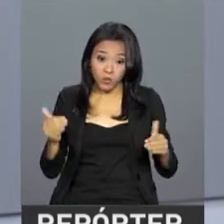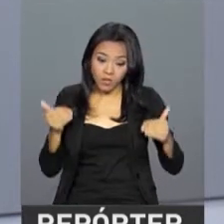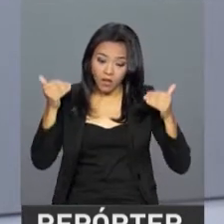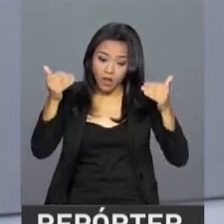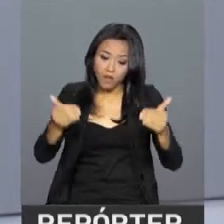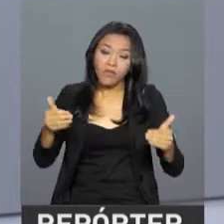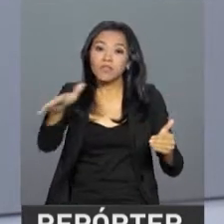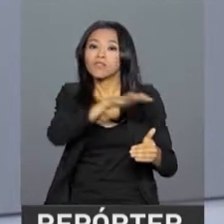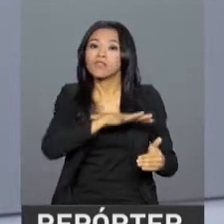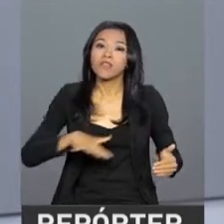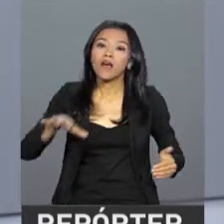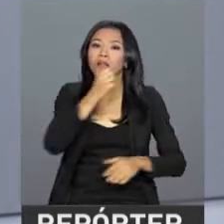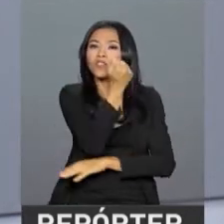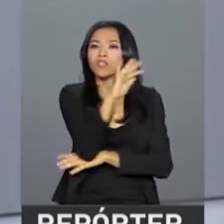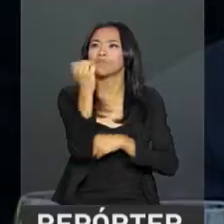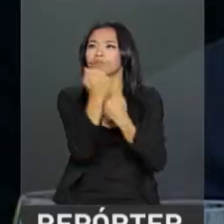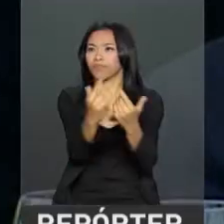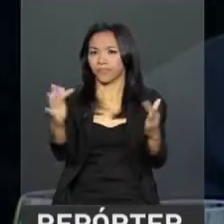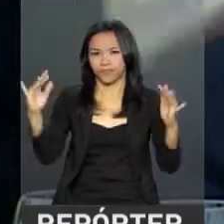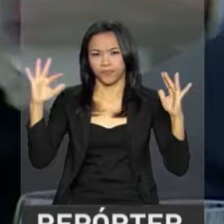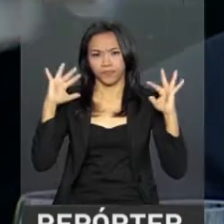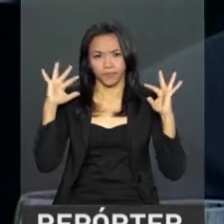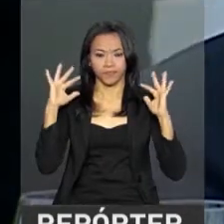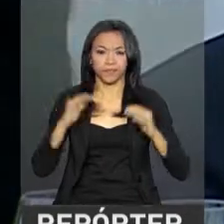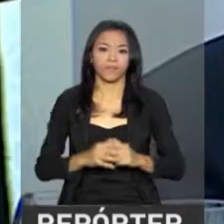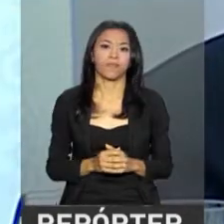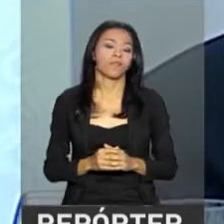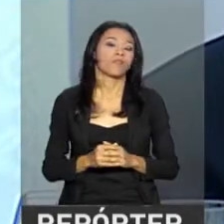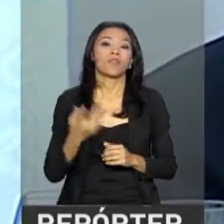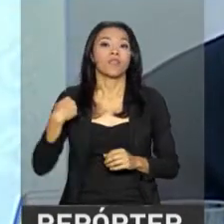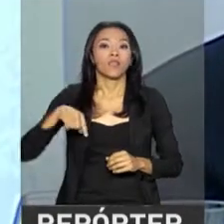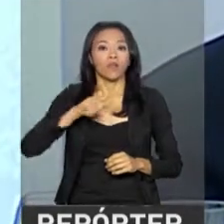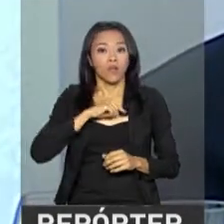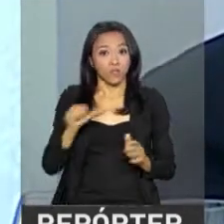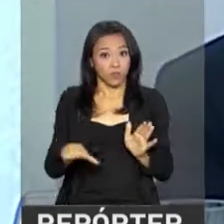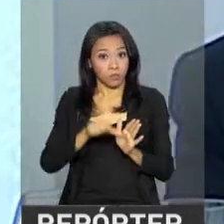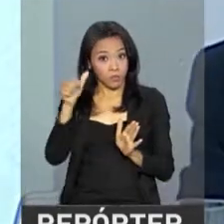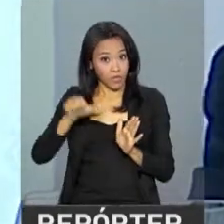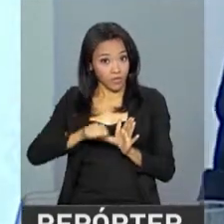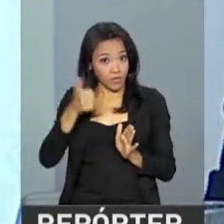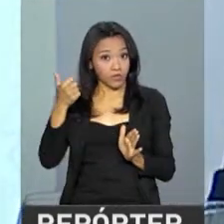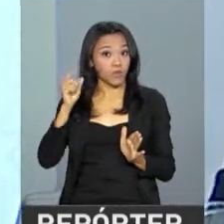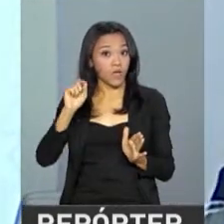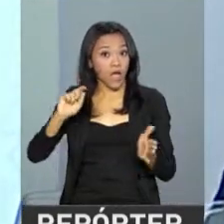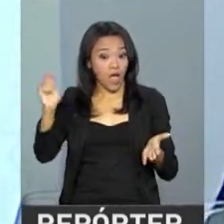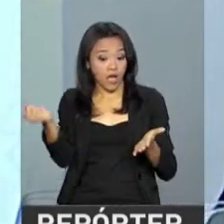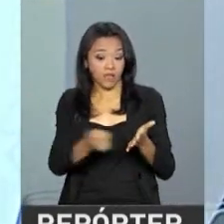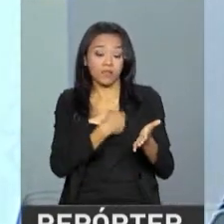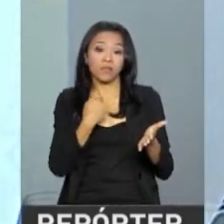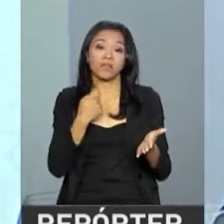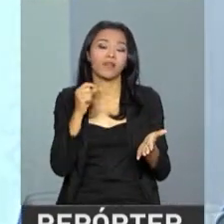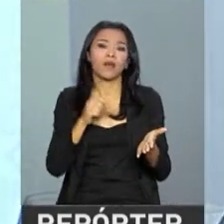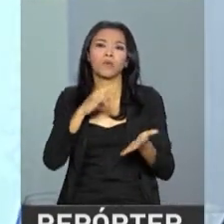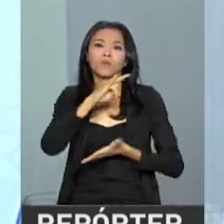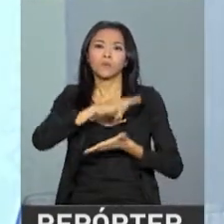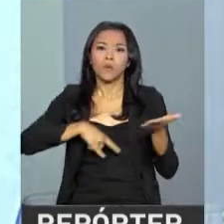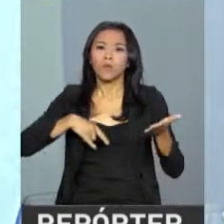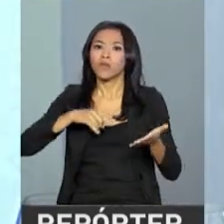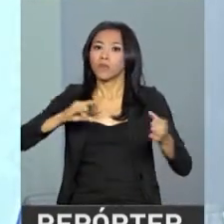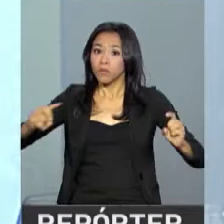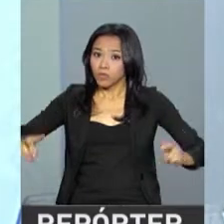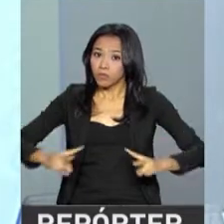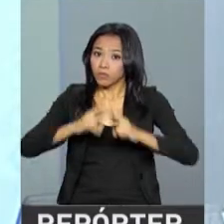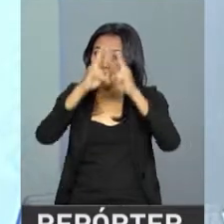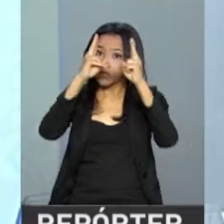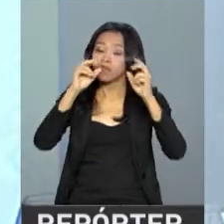área de meio ambiente nós fomos os primeiros a assinar o acordo de paris lá na onu no